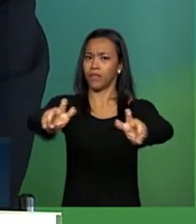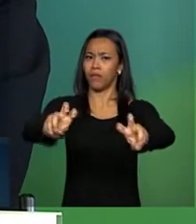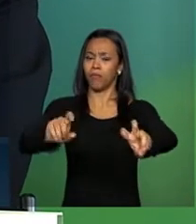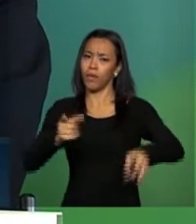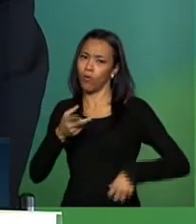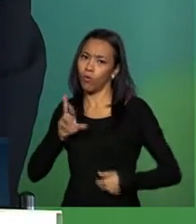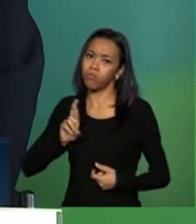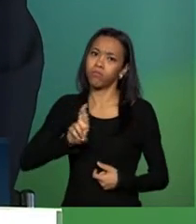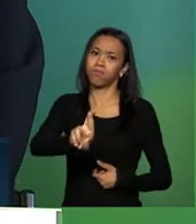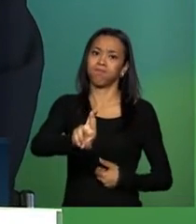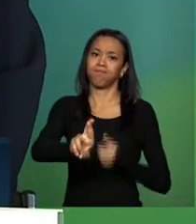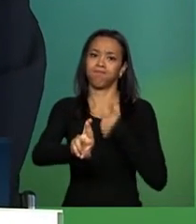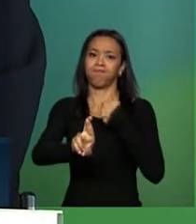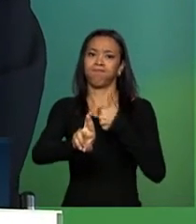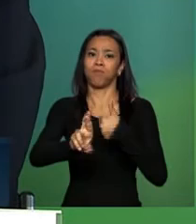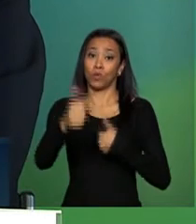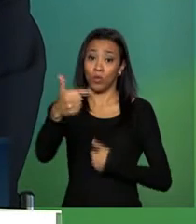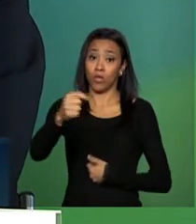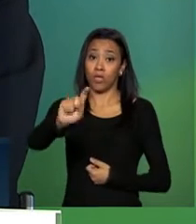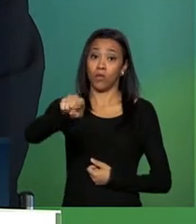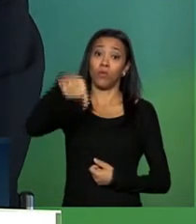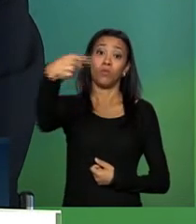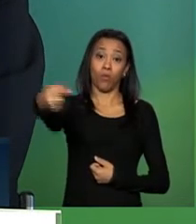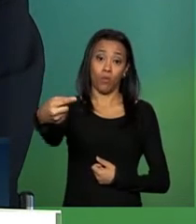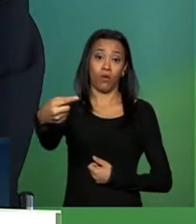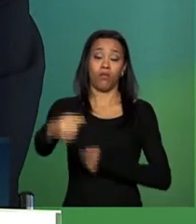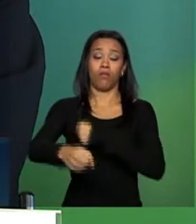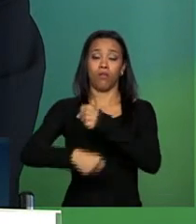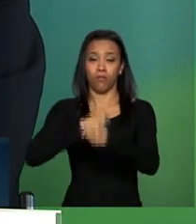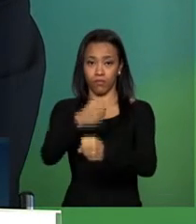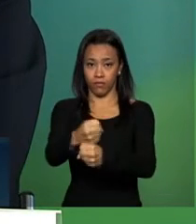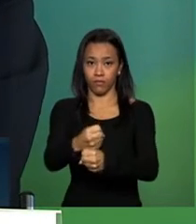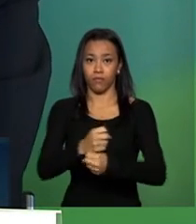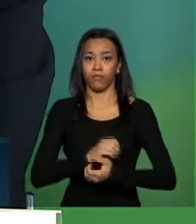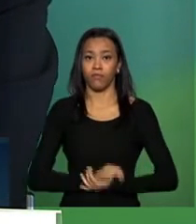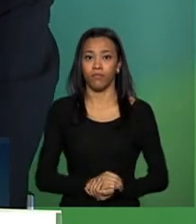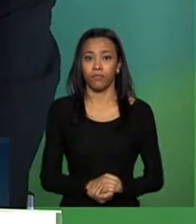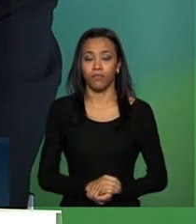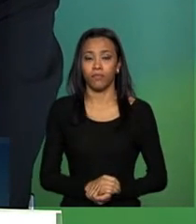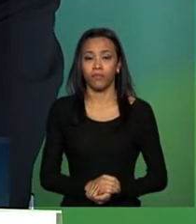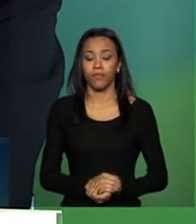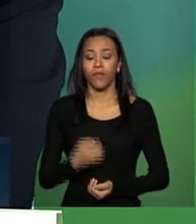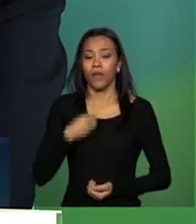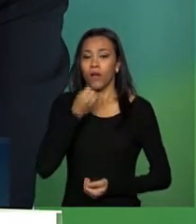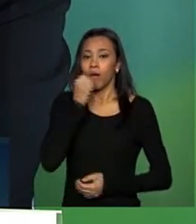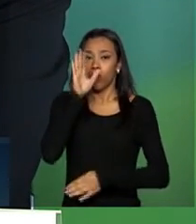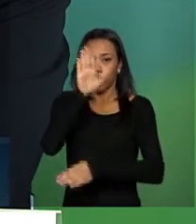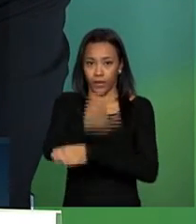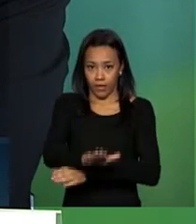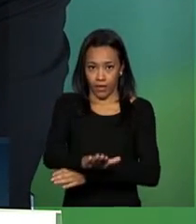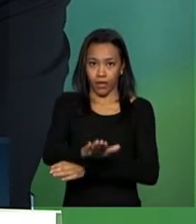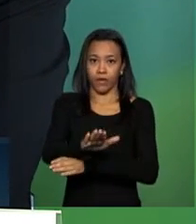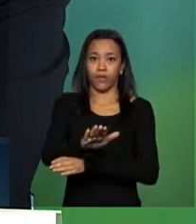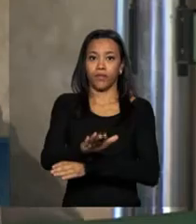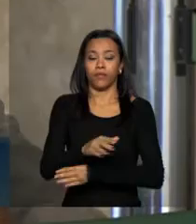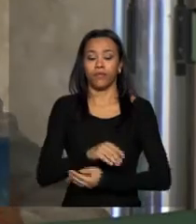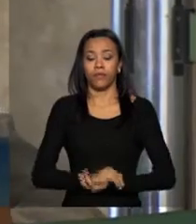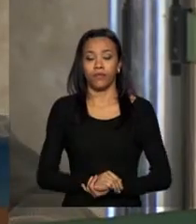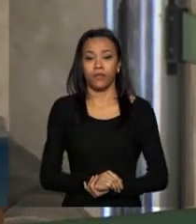mais efetiva a partir do próximo ano. Ministro, boa tarde. Genésio Araújo, Política